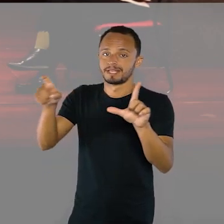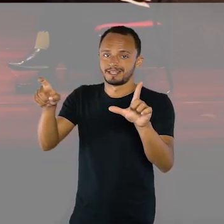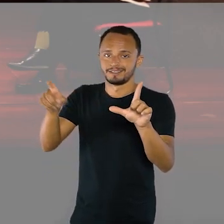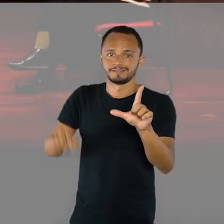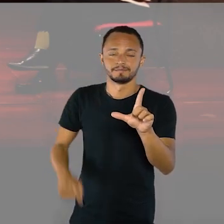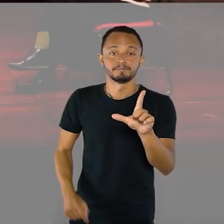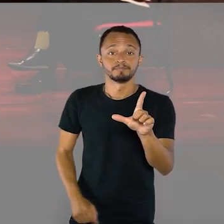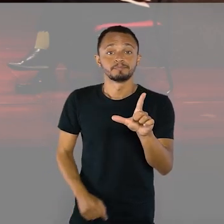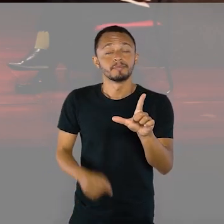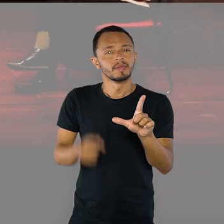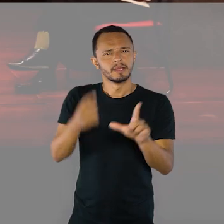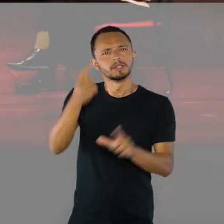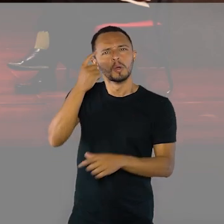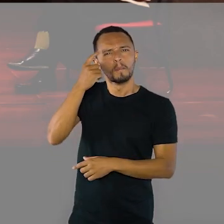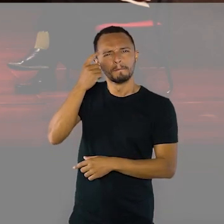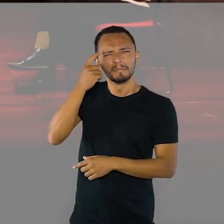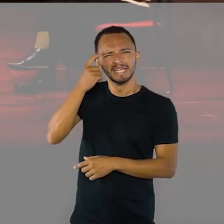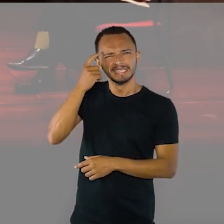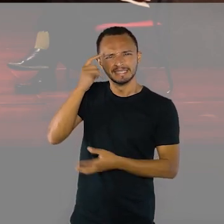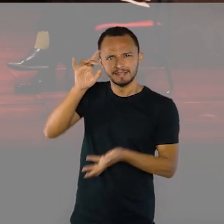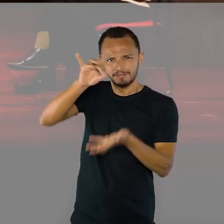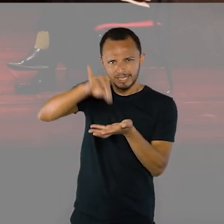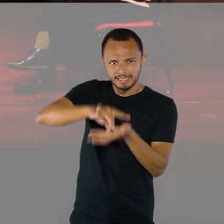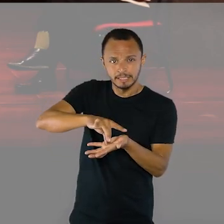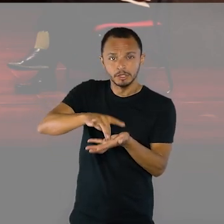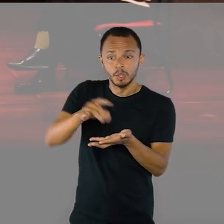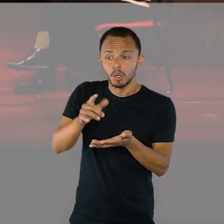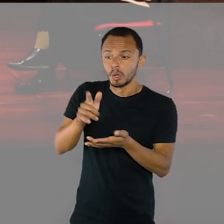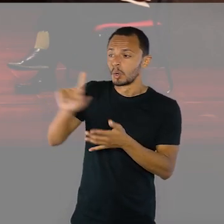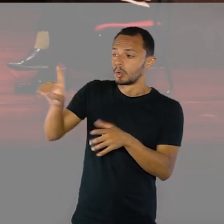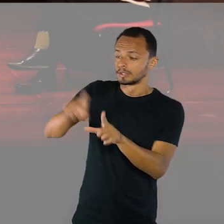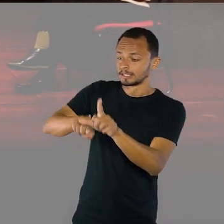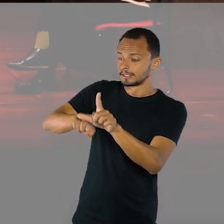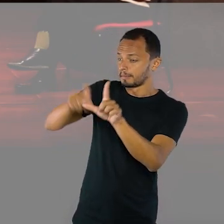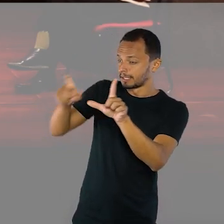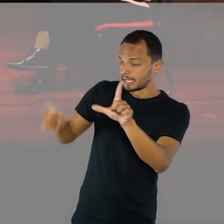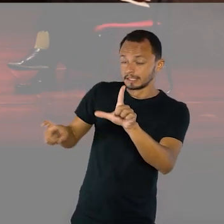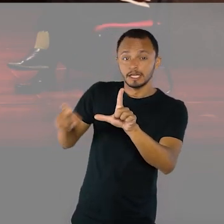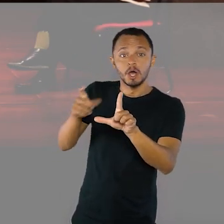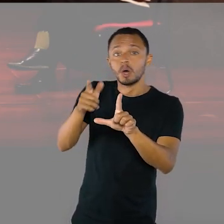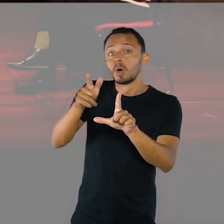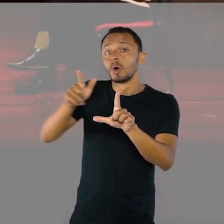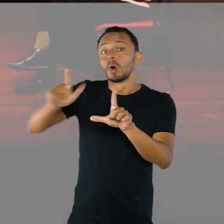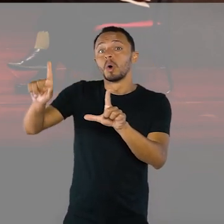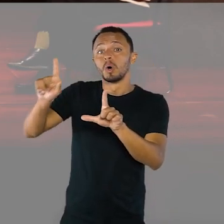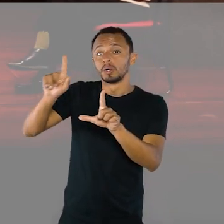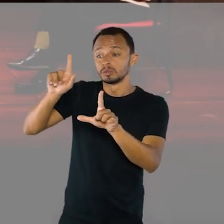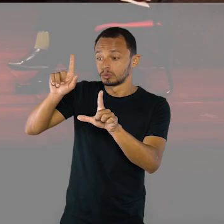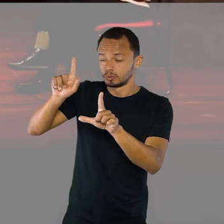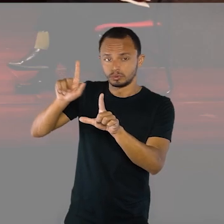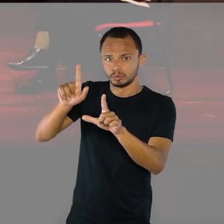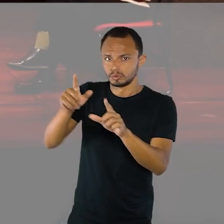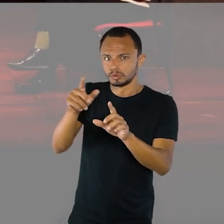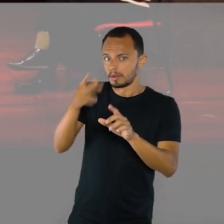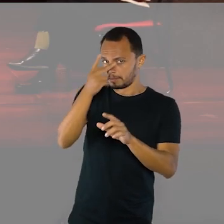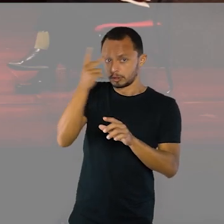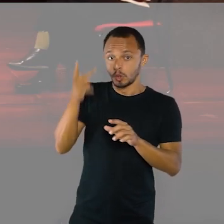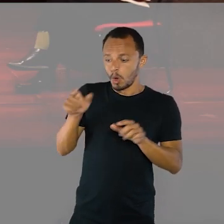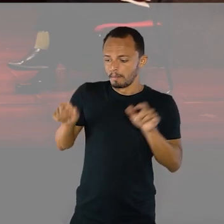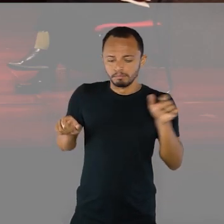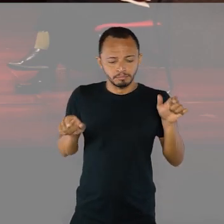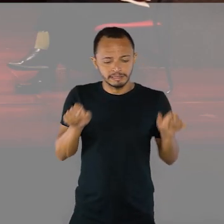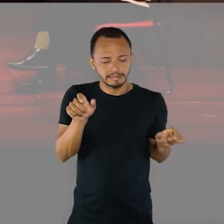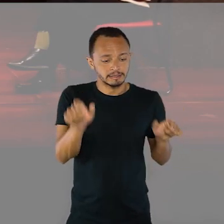quando a gente pensa essas outras independências, esses outros personagens, esses outros protagonistas que foram